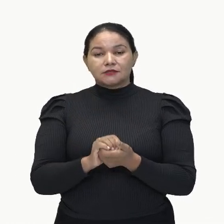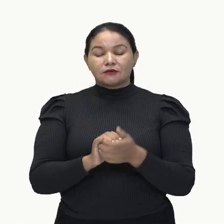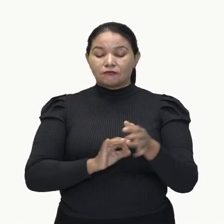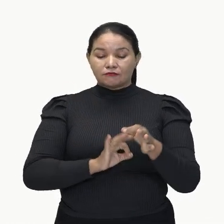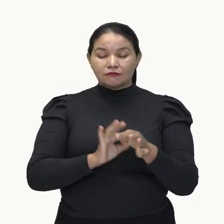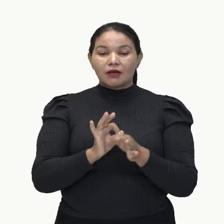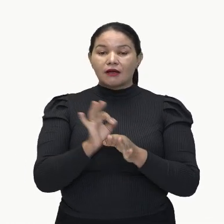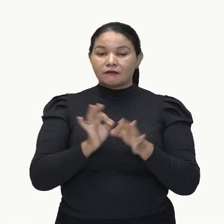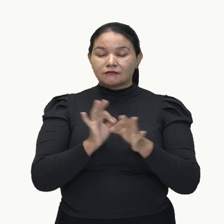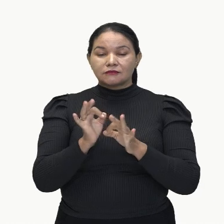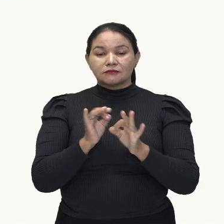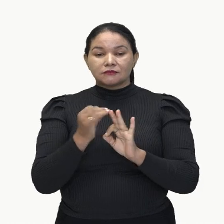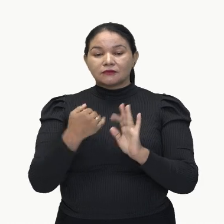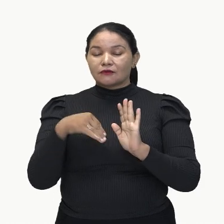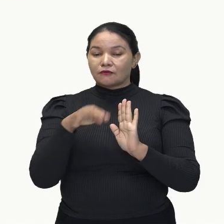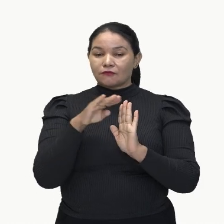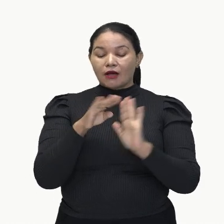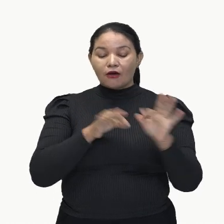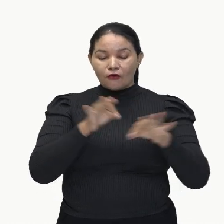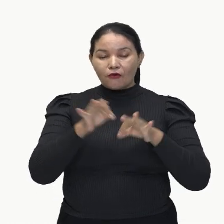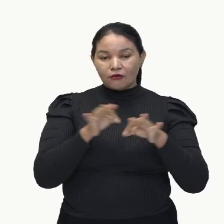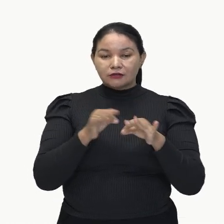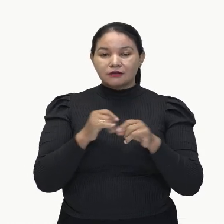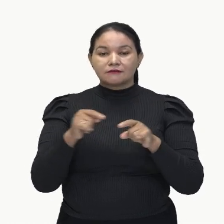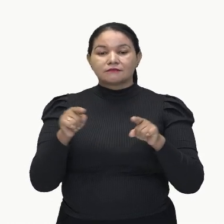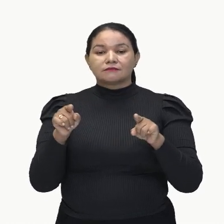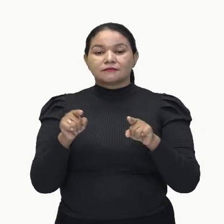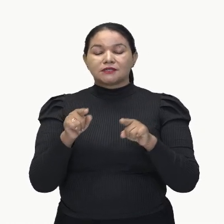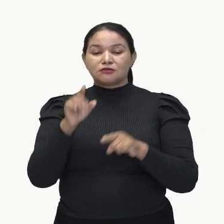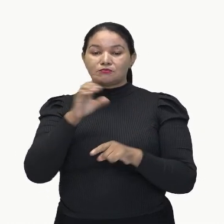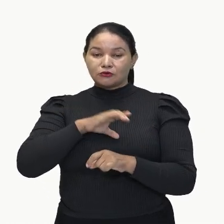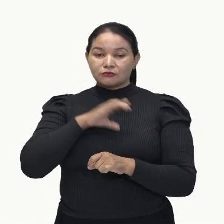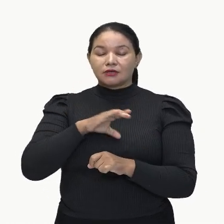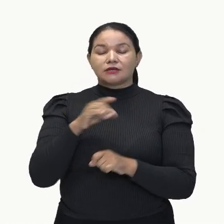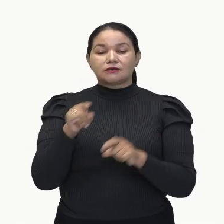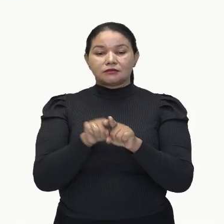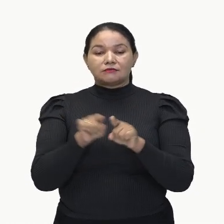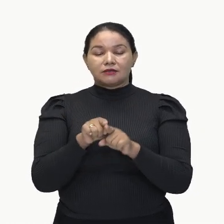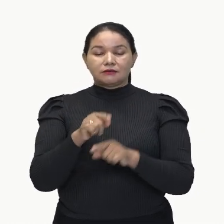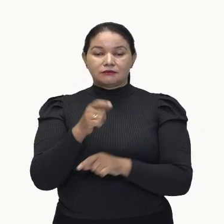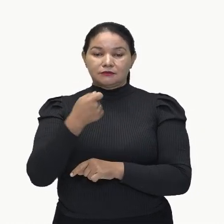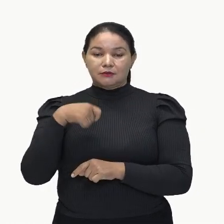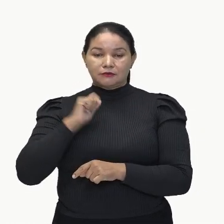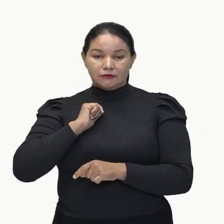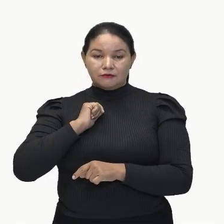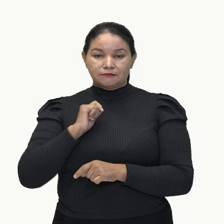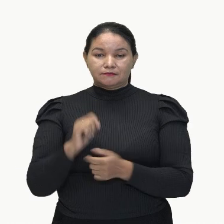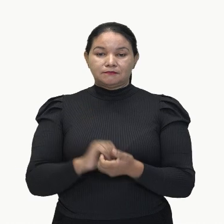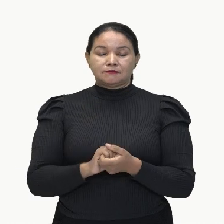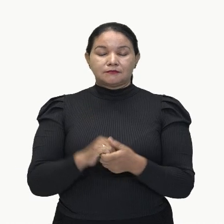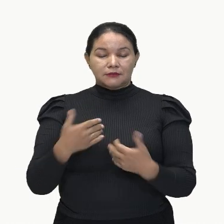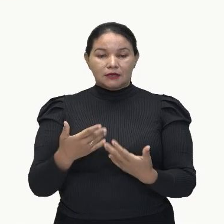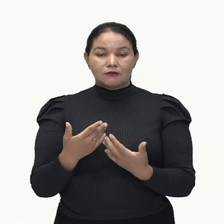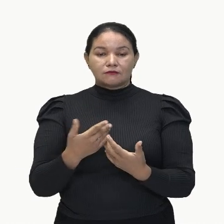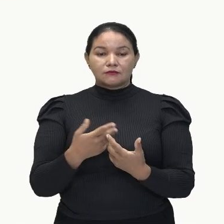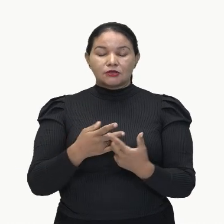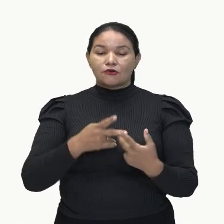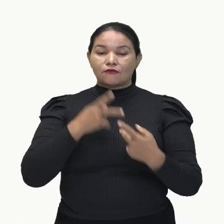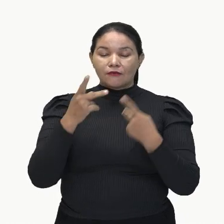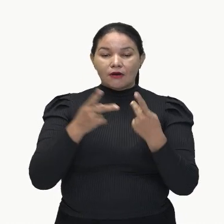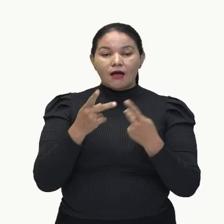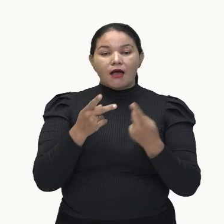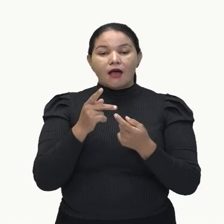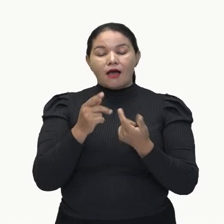vocês tanto em português como espanhol aquela que a gente mais demora essa é a tônica da palavra se